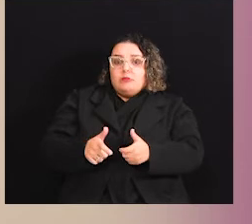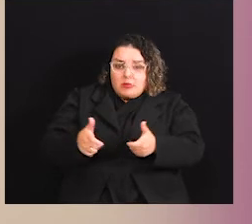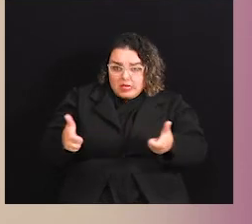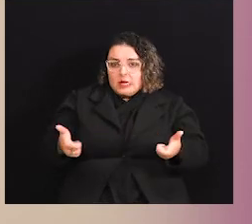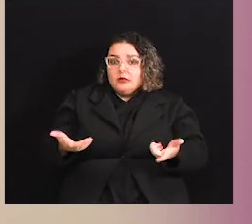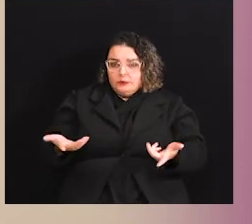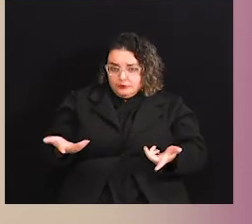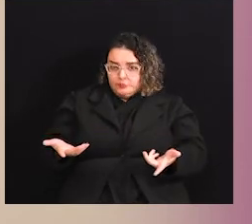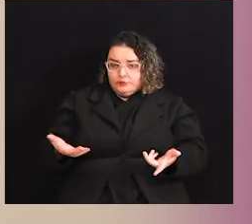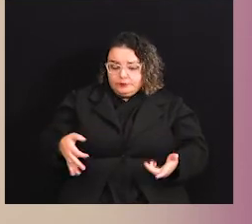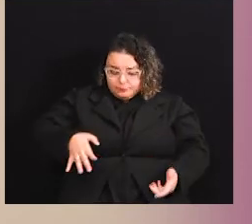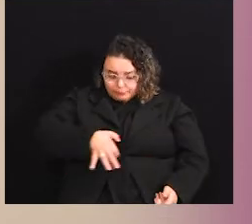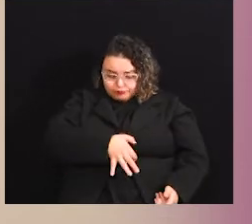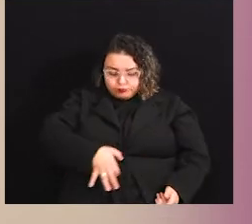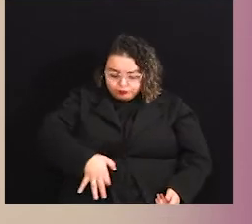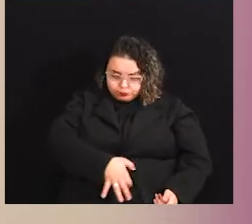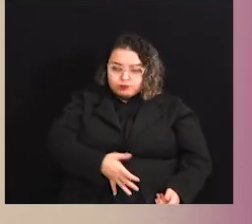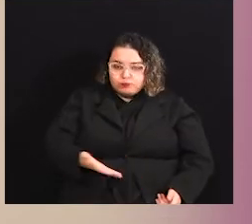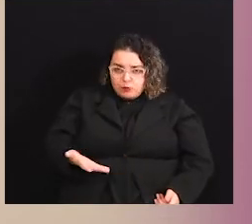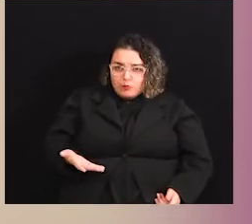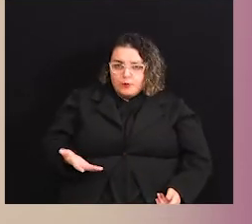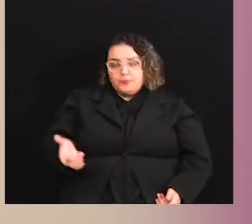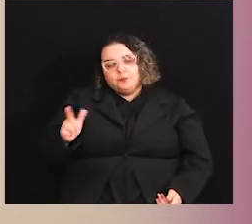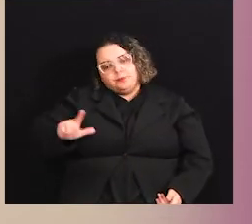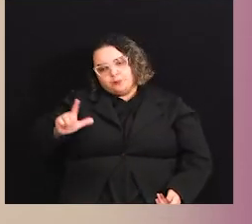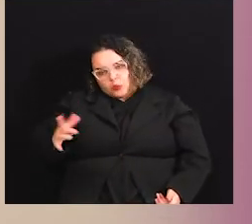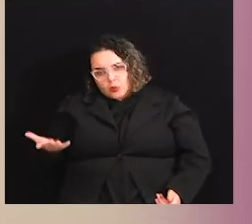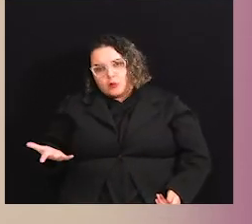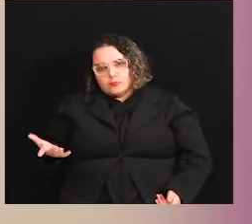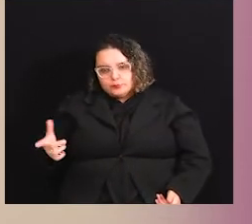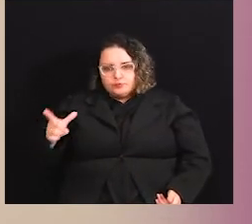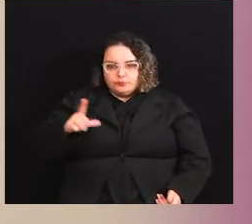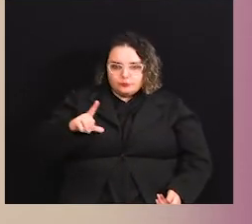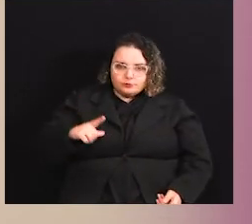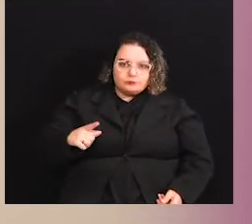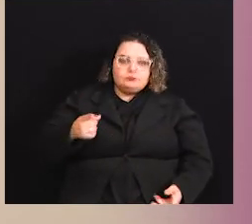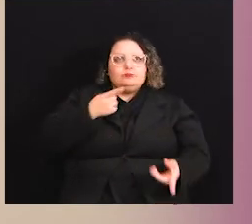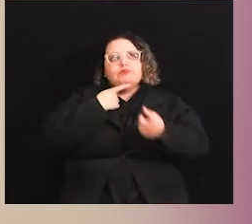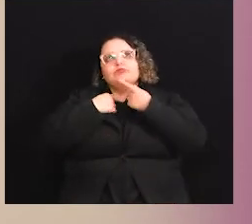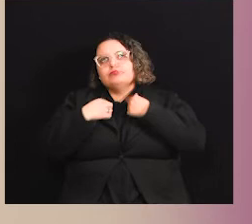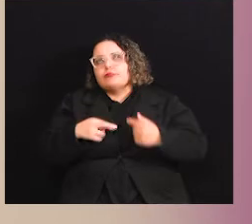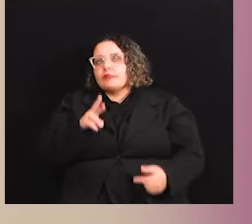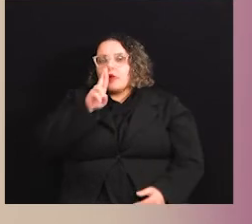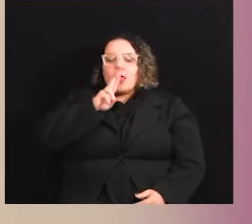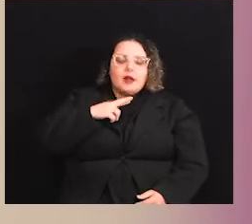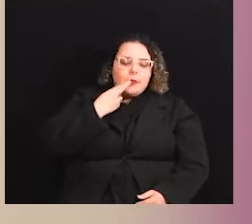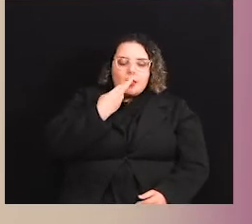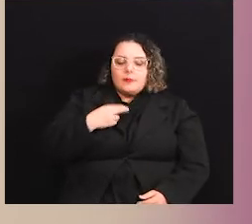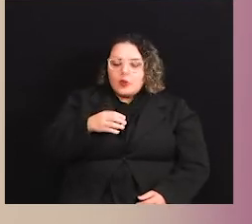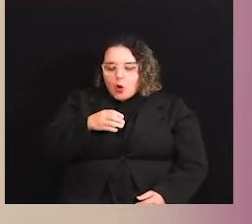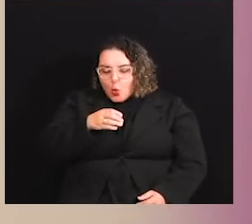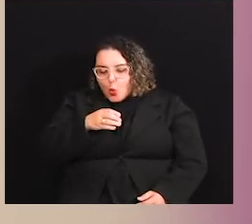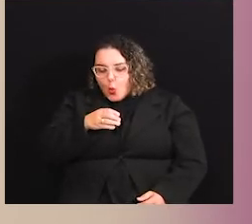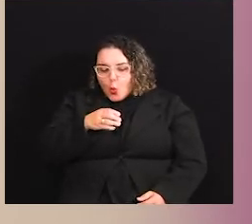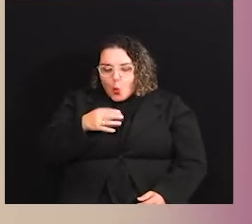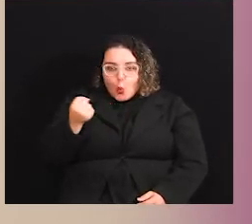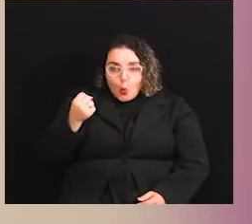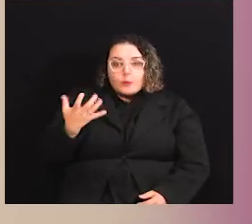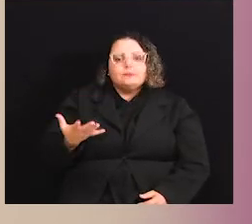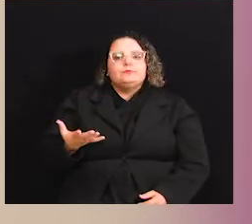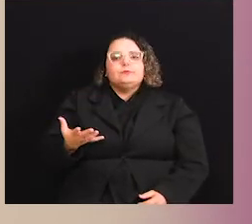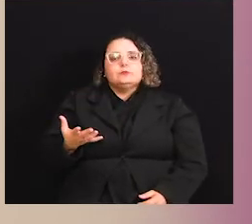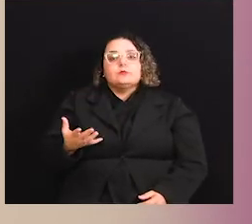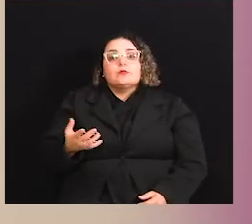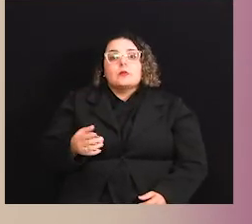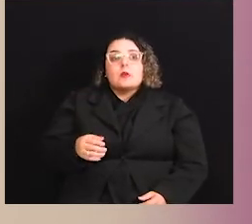maior no trato gastrointestinal. E é lógico que a gente tem vontade de tomar um sorvete, comer um milkshake, etc., mas que